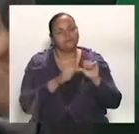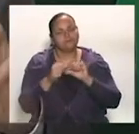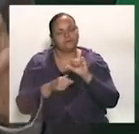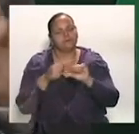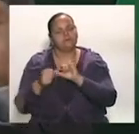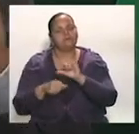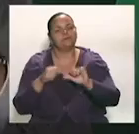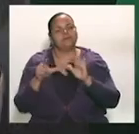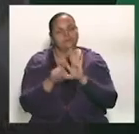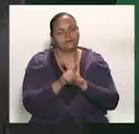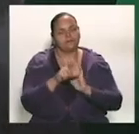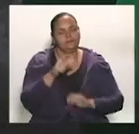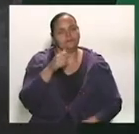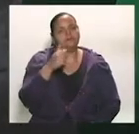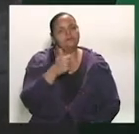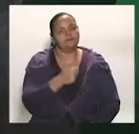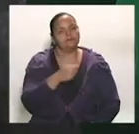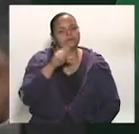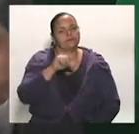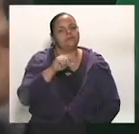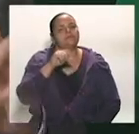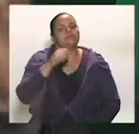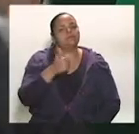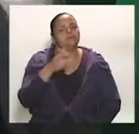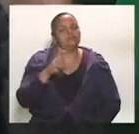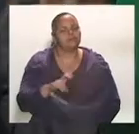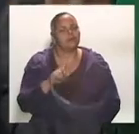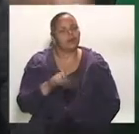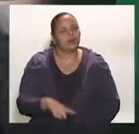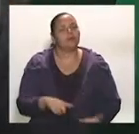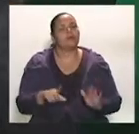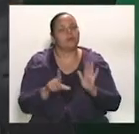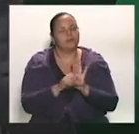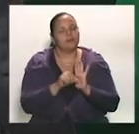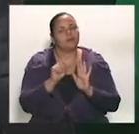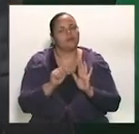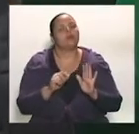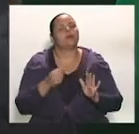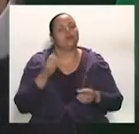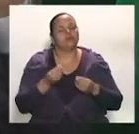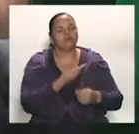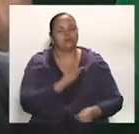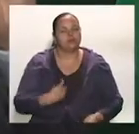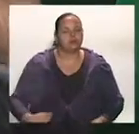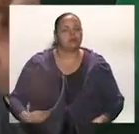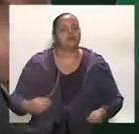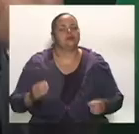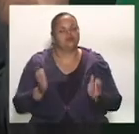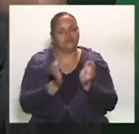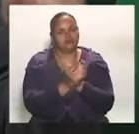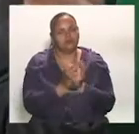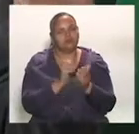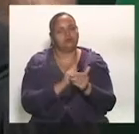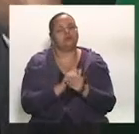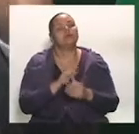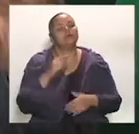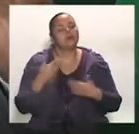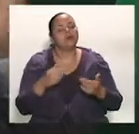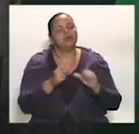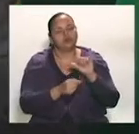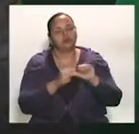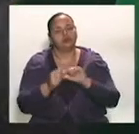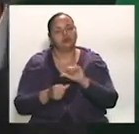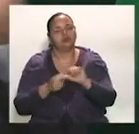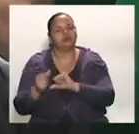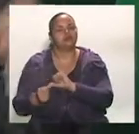essas mudanças da Lei 9.615 versam sobre governança corporativa. A questão é, por que